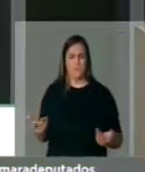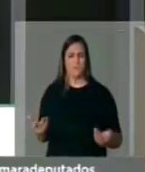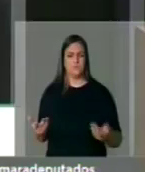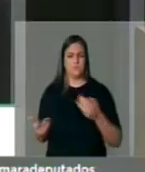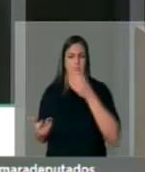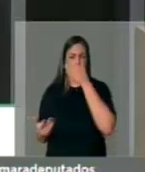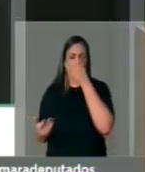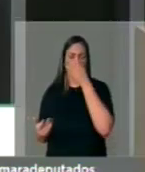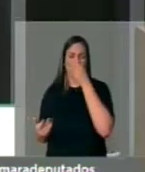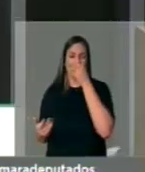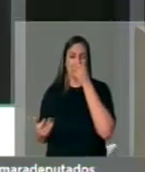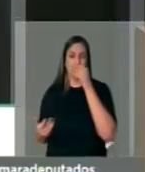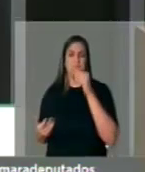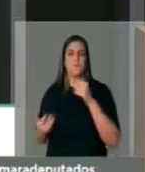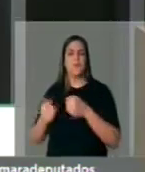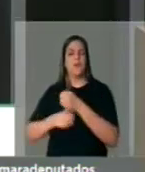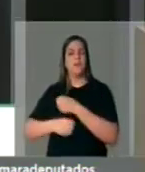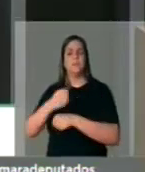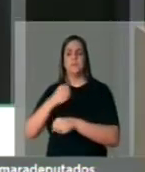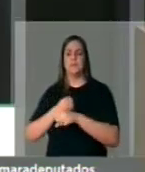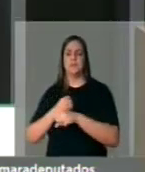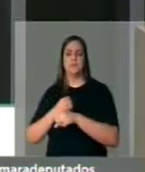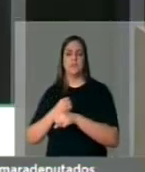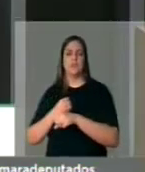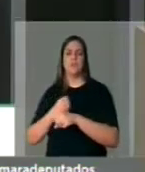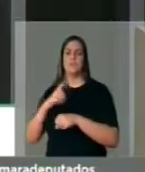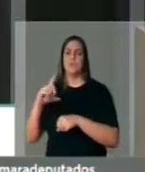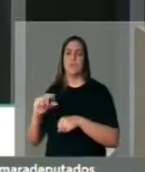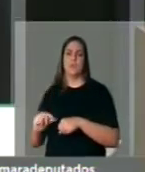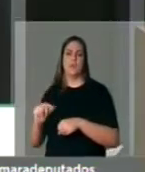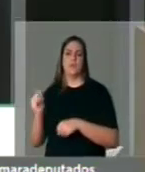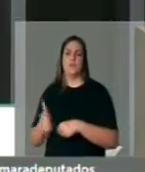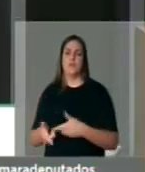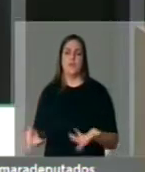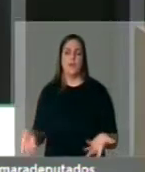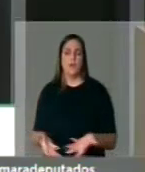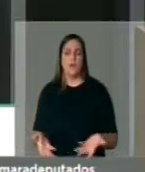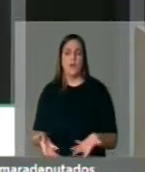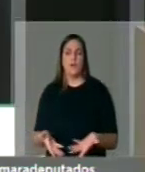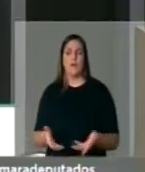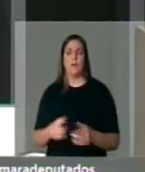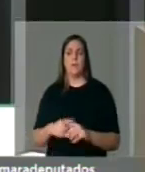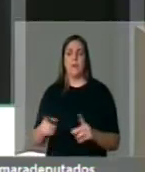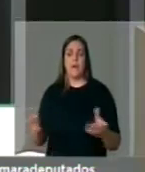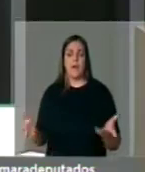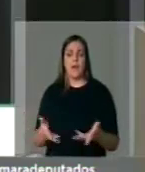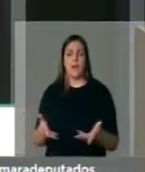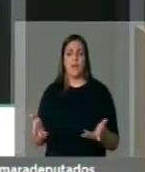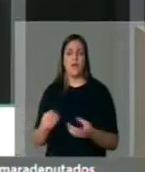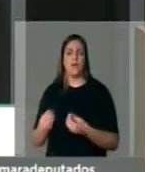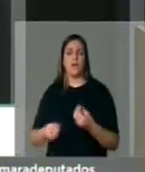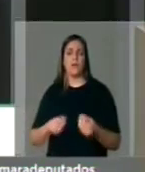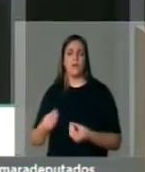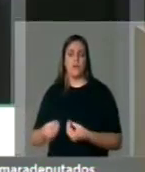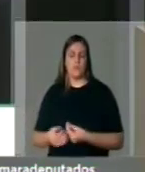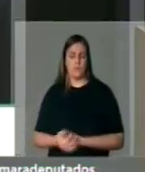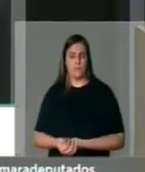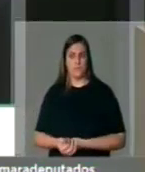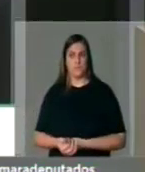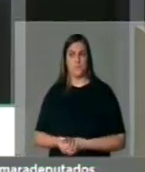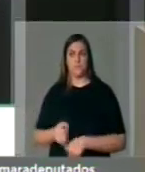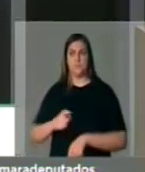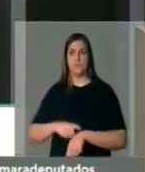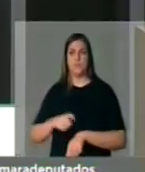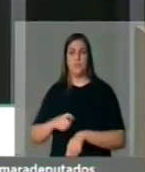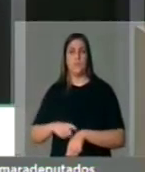superior ao mesmo período do ano passado. E o estrago que isso está fazendo no setor, a importação de leite em tempo de safra,